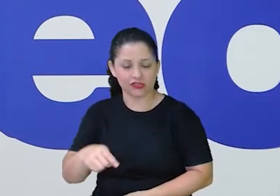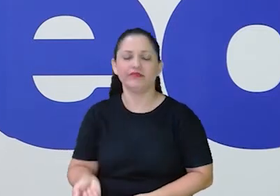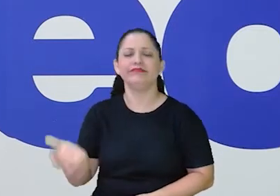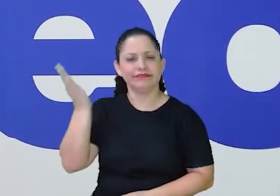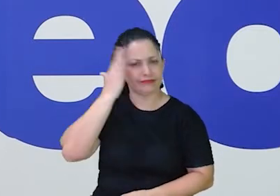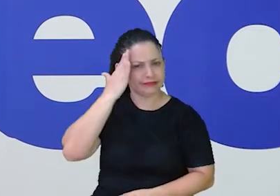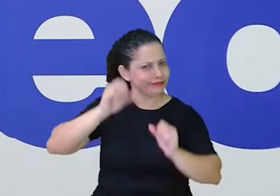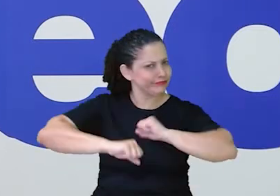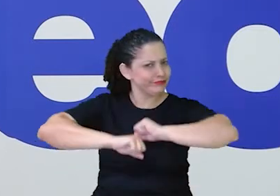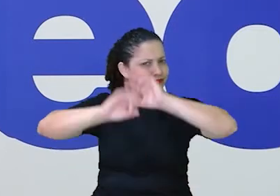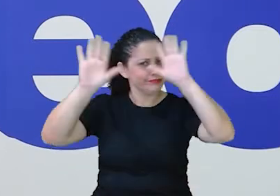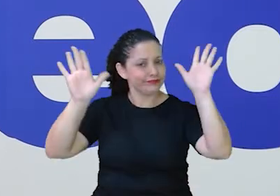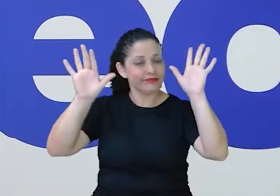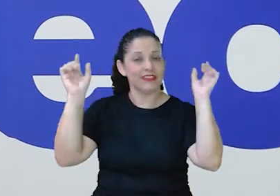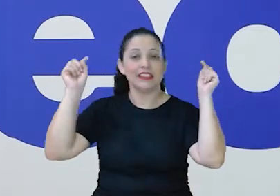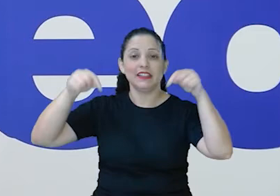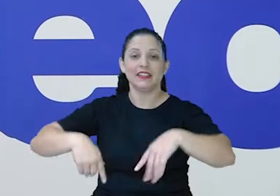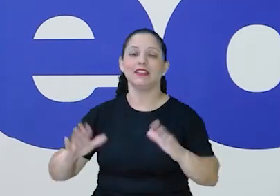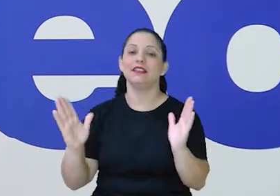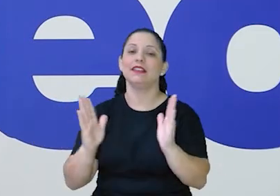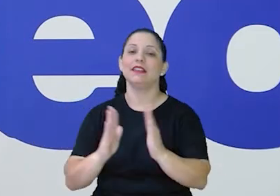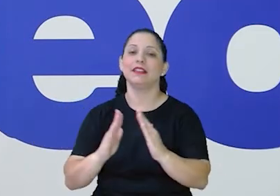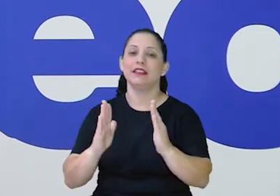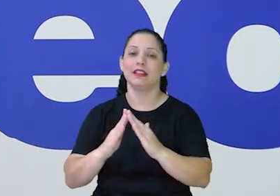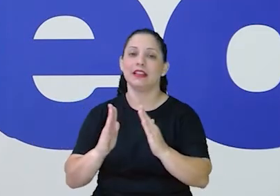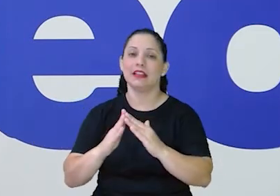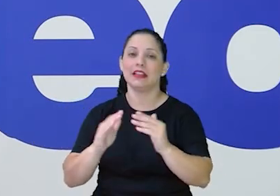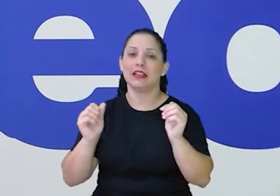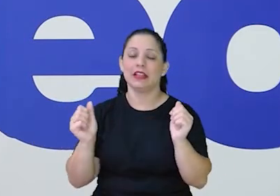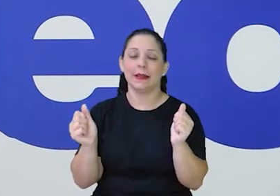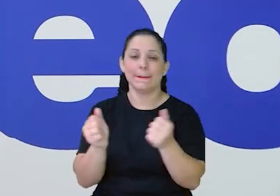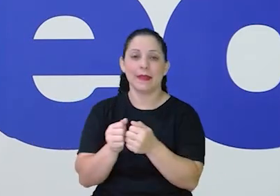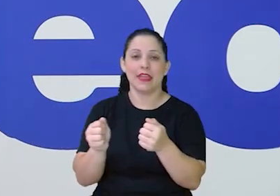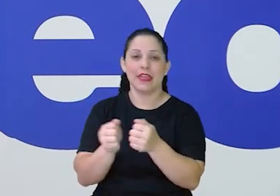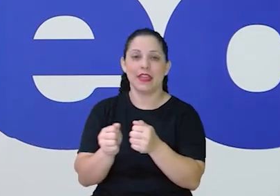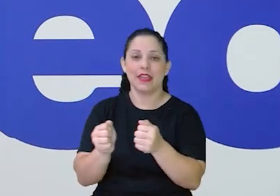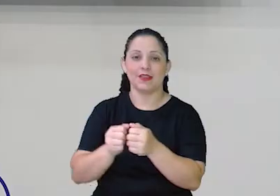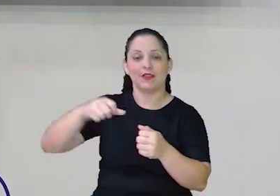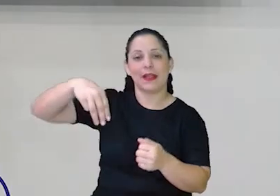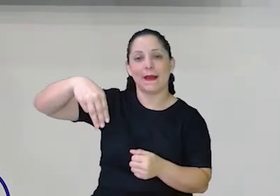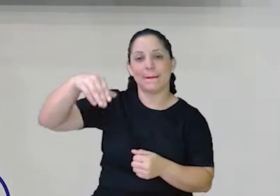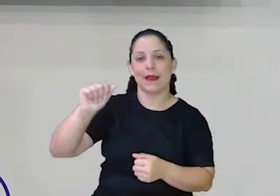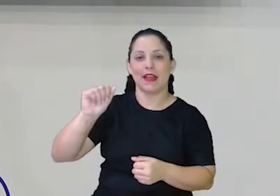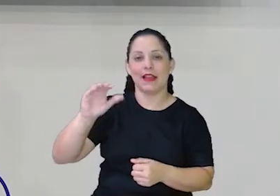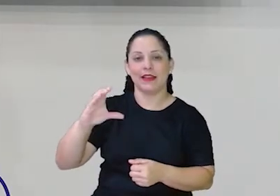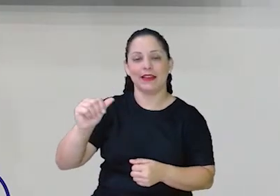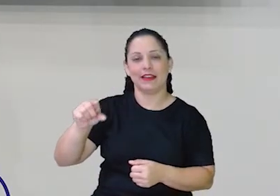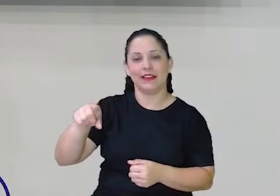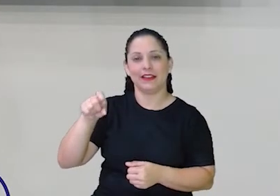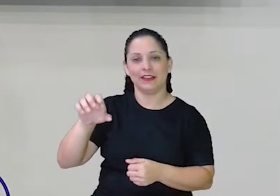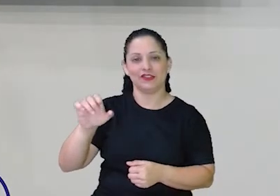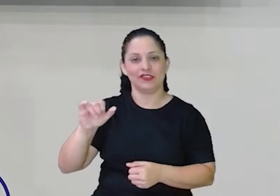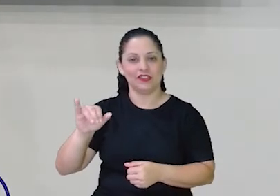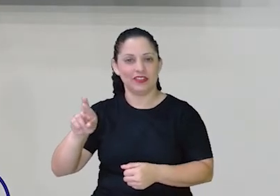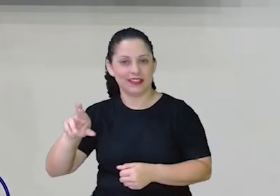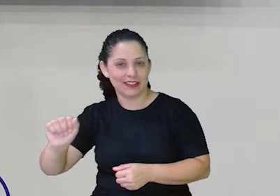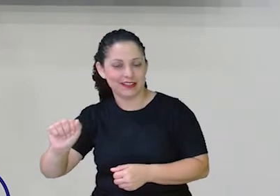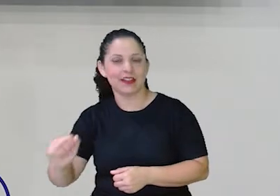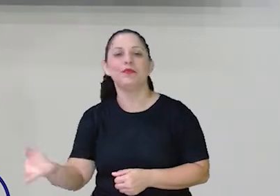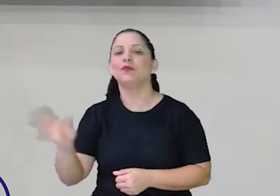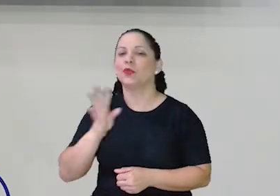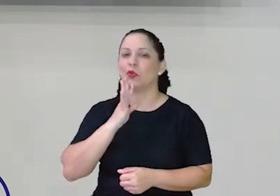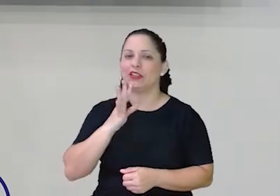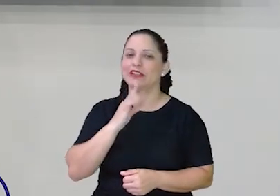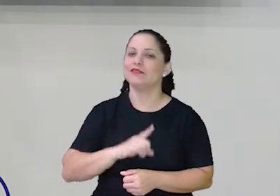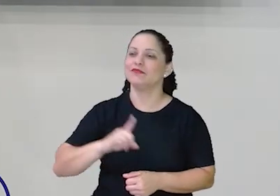aqui que mora no bairro da Macaxeira, que é um bairro também bastante numeroso, né? Já dei aula em 2 escolas lá na Macaxeira, eu conheço aquela região